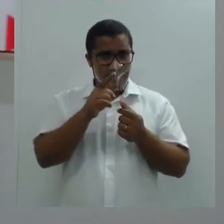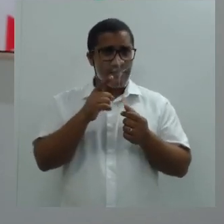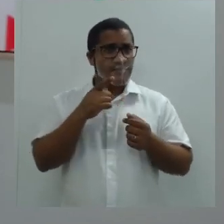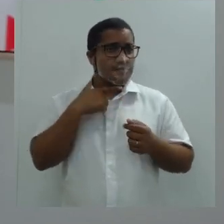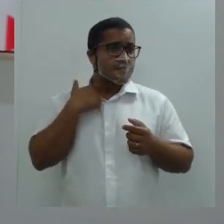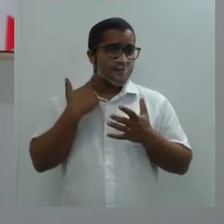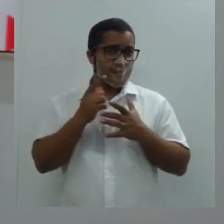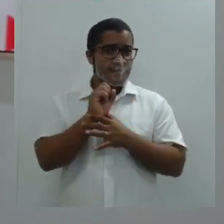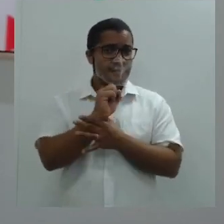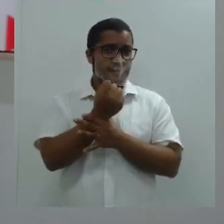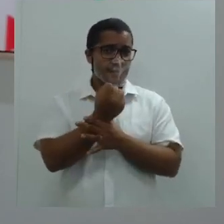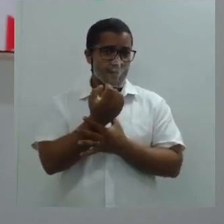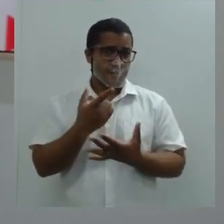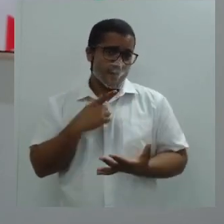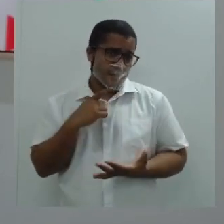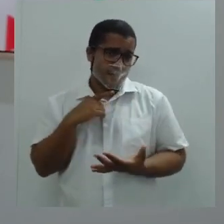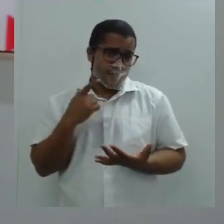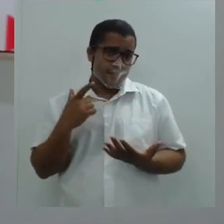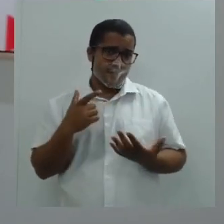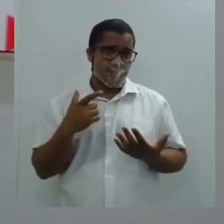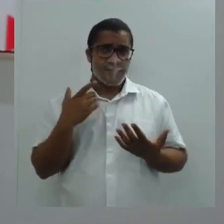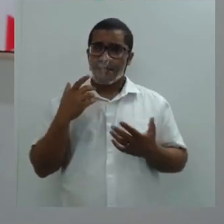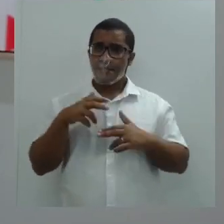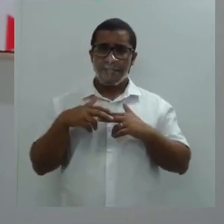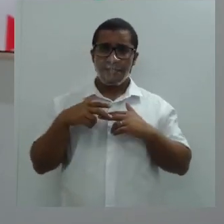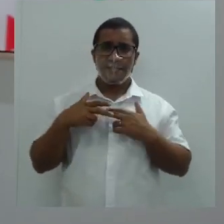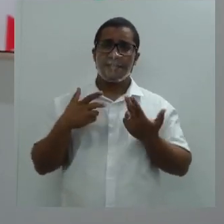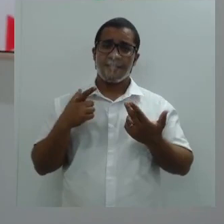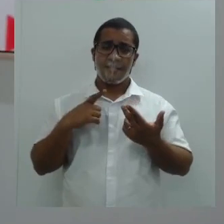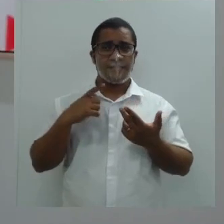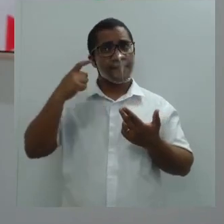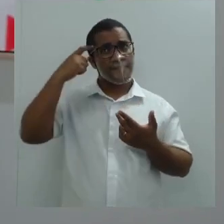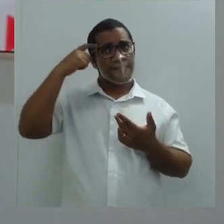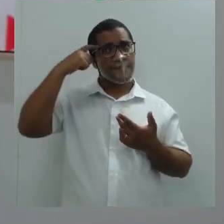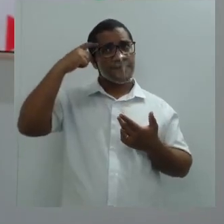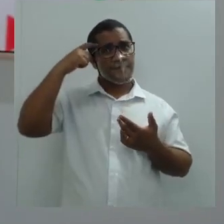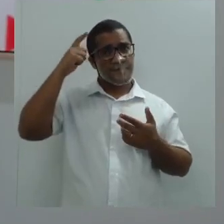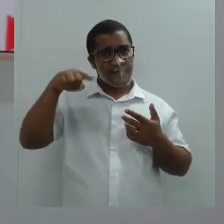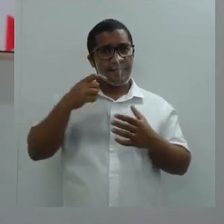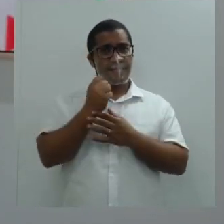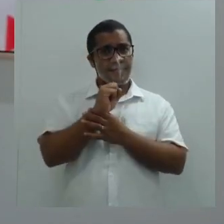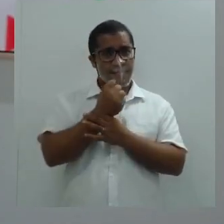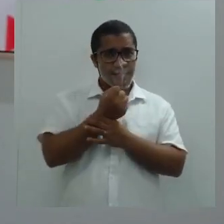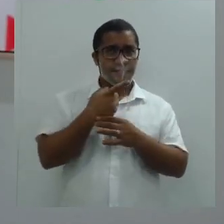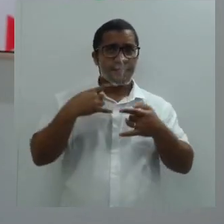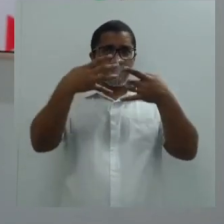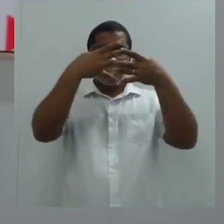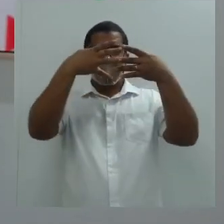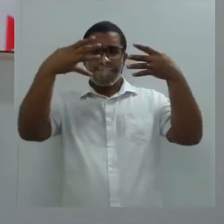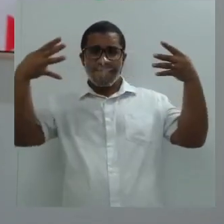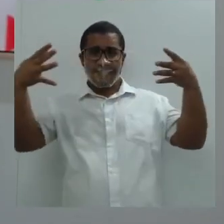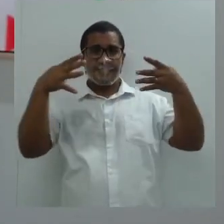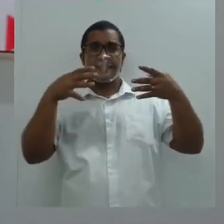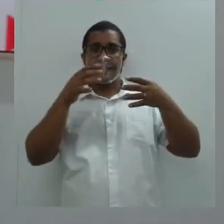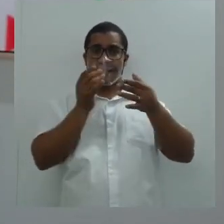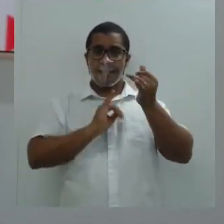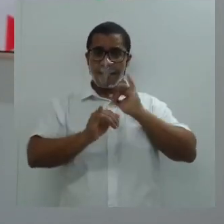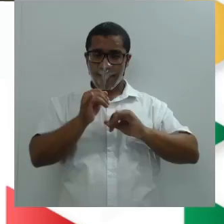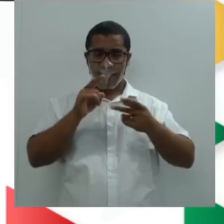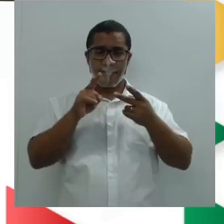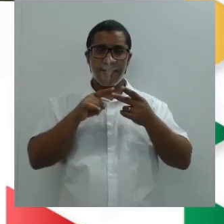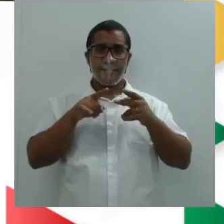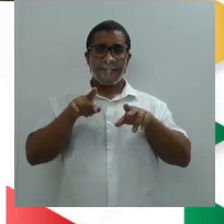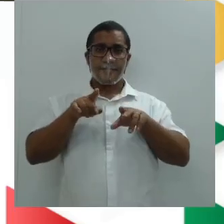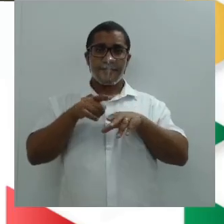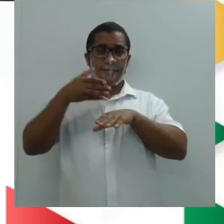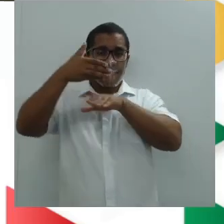é? Colocar esse aparato de segurança eletrônica com cercas elétricas, circuito interno